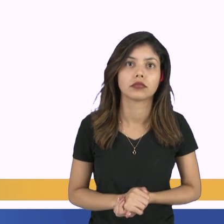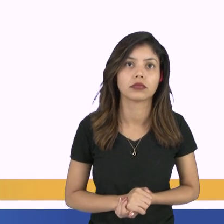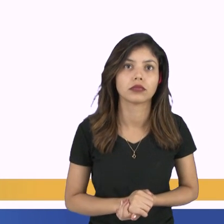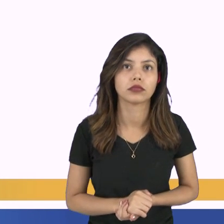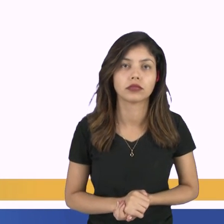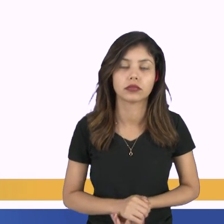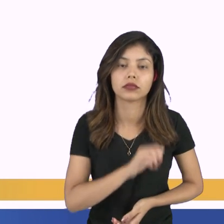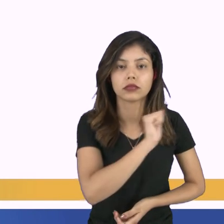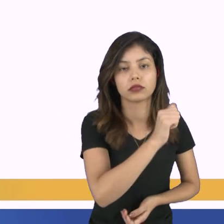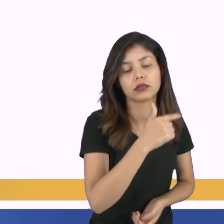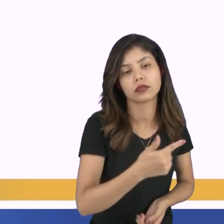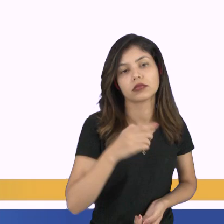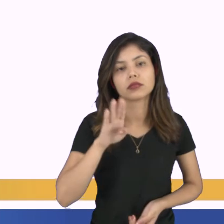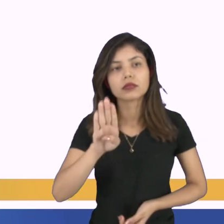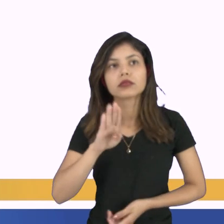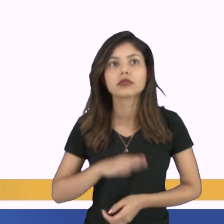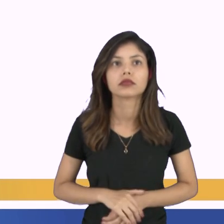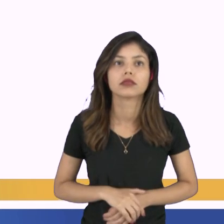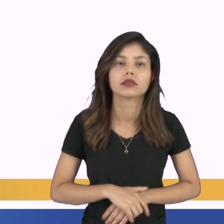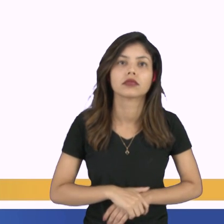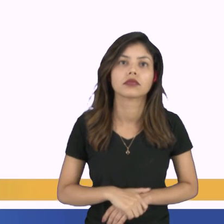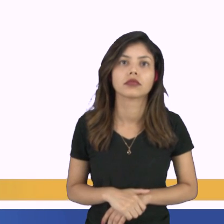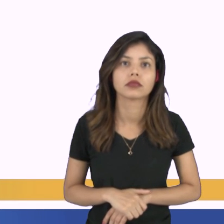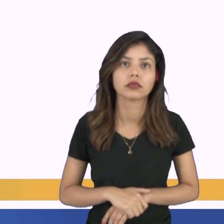entre os íons, nós vamos ter a fórmula